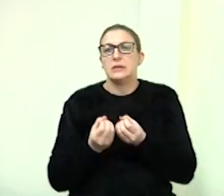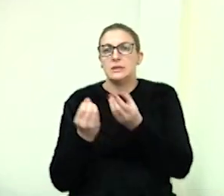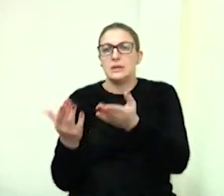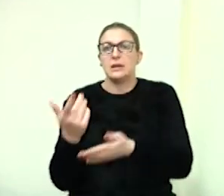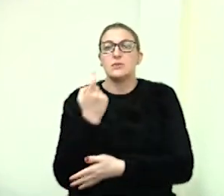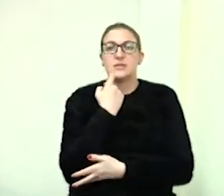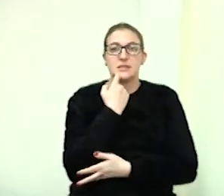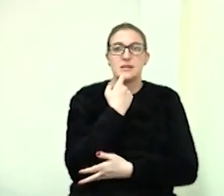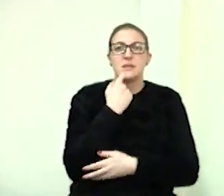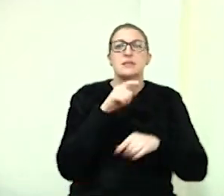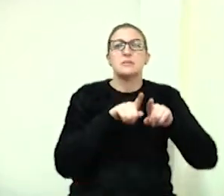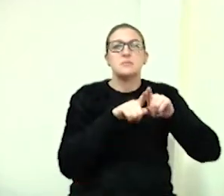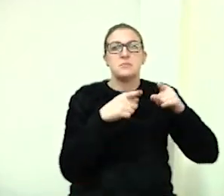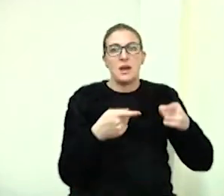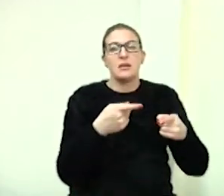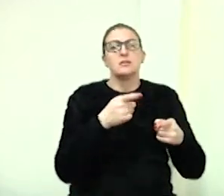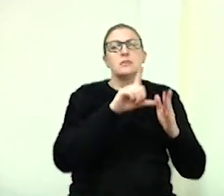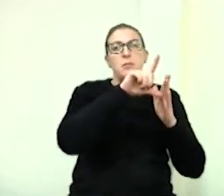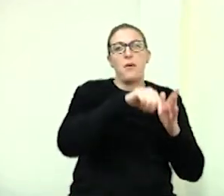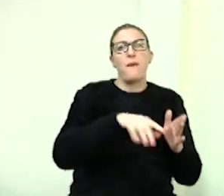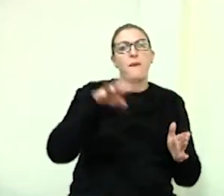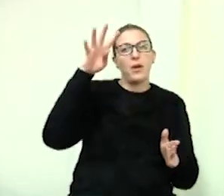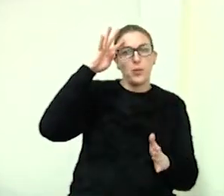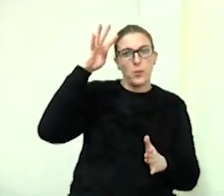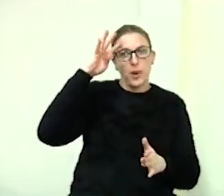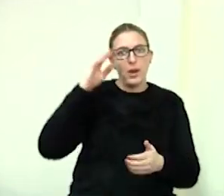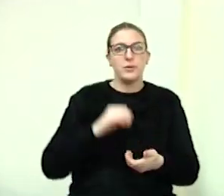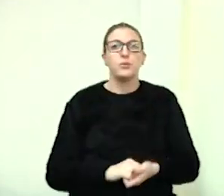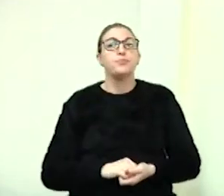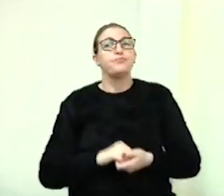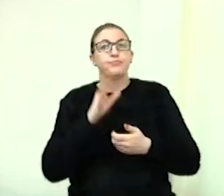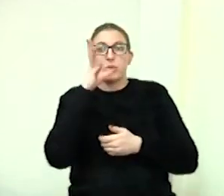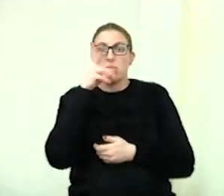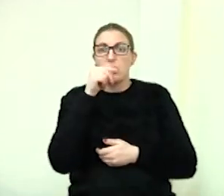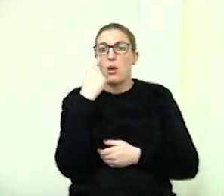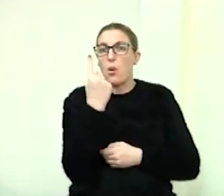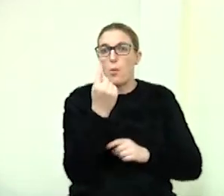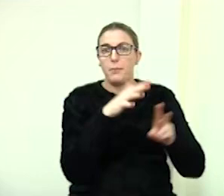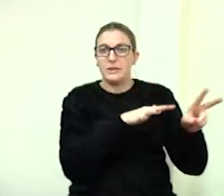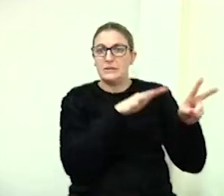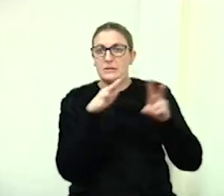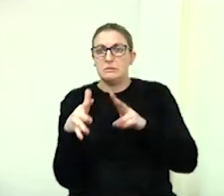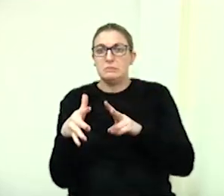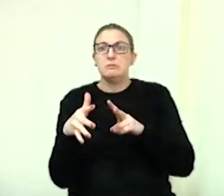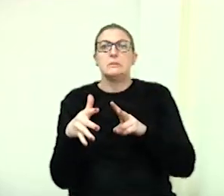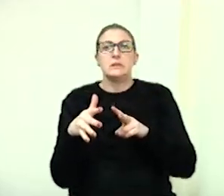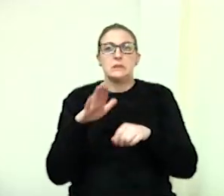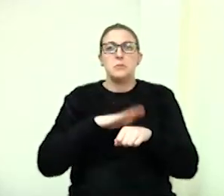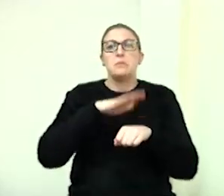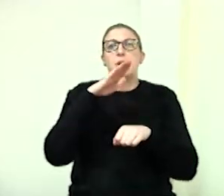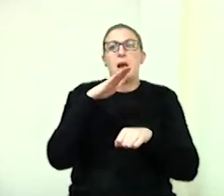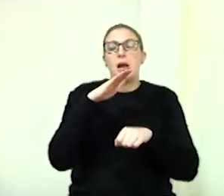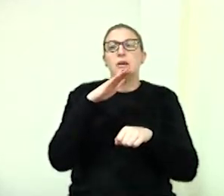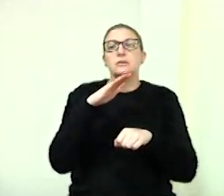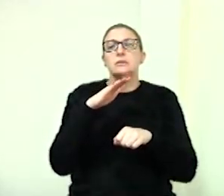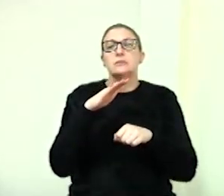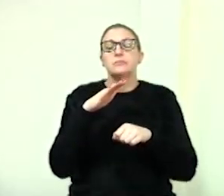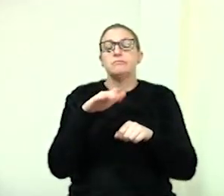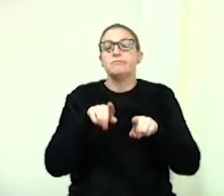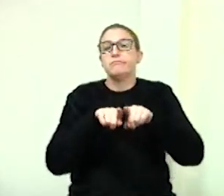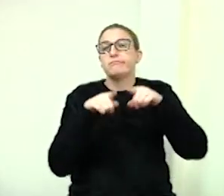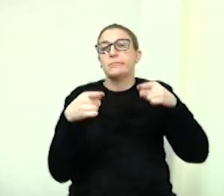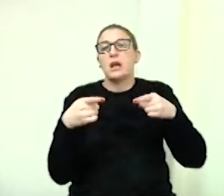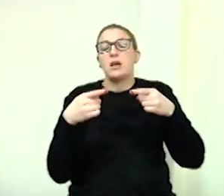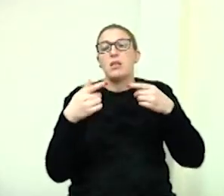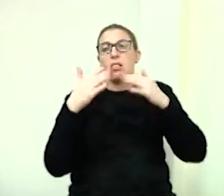agora. Então, vocês imaginam, é uma semana a mais que pessoas podem estar sem comida mesmo. E isso não tem culpa de ninguém, porque o caminhão virou, bagunçou toda a cesta básica, vende em Porto